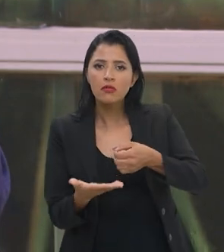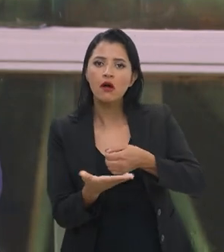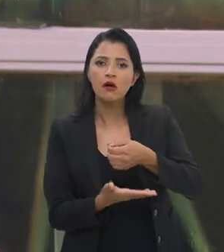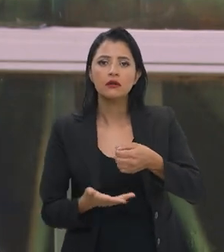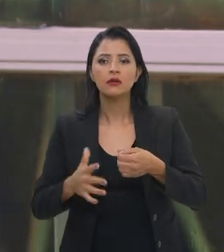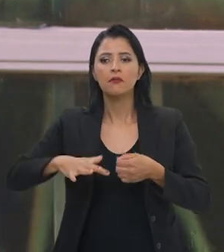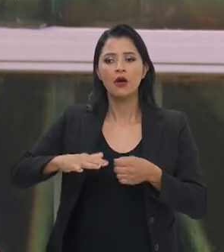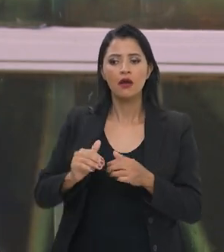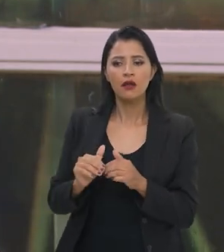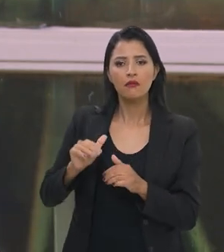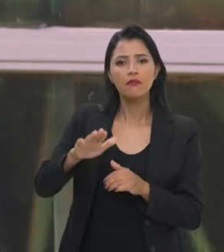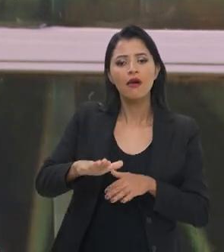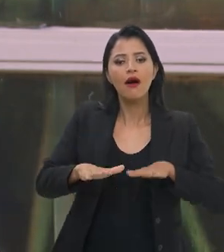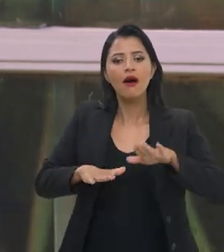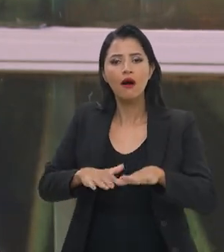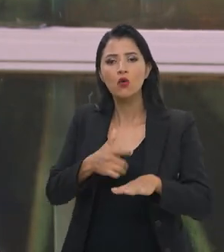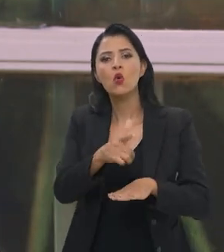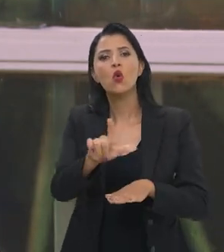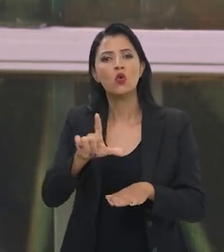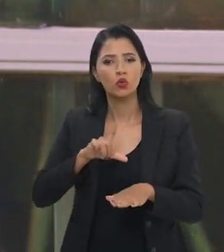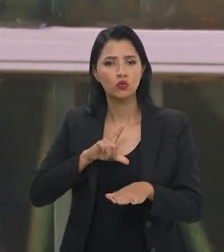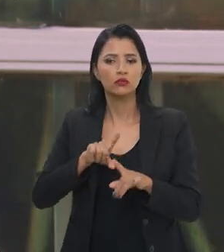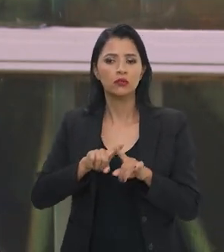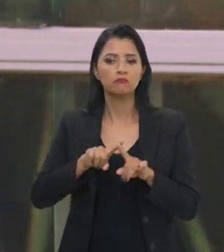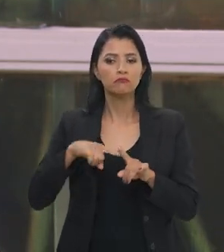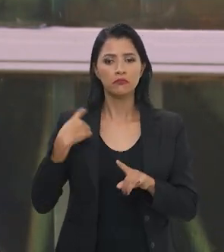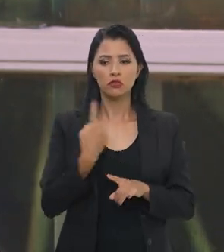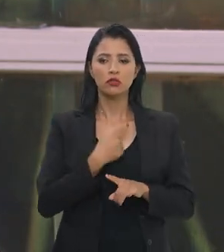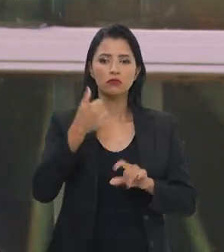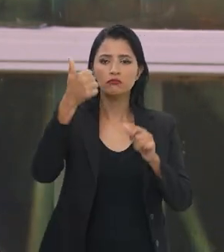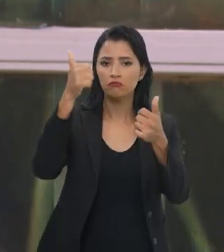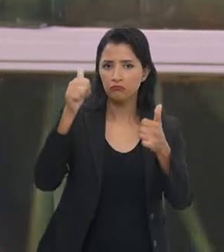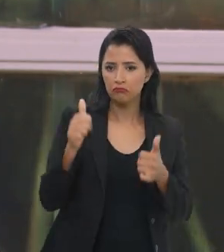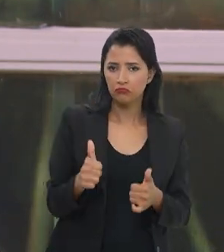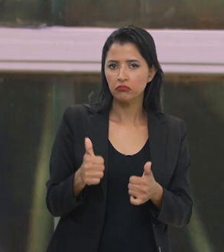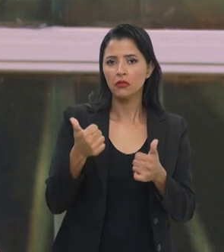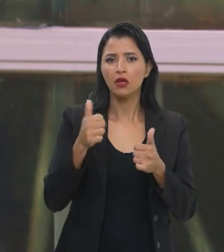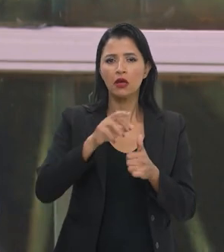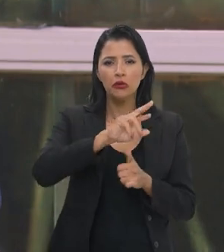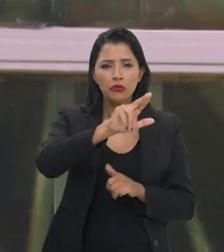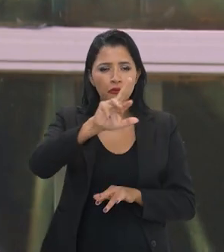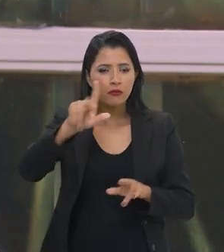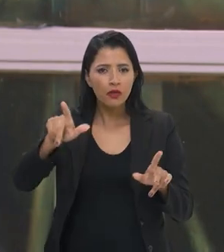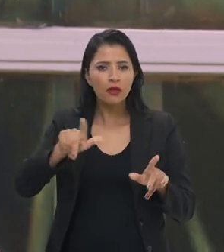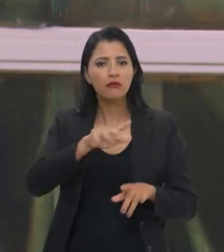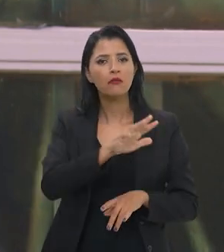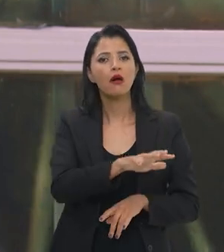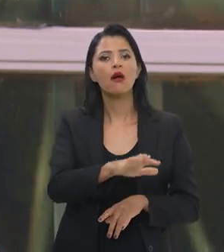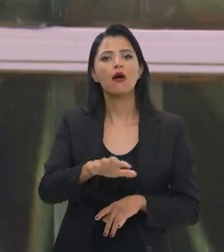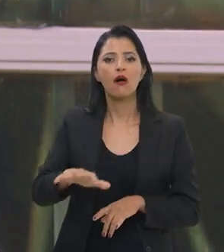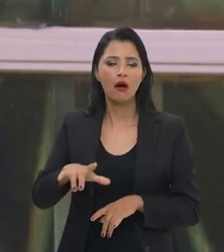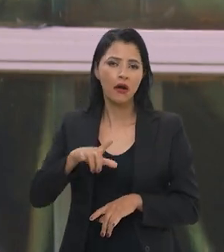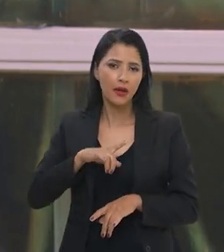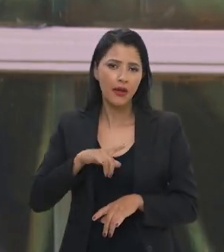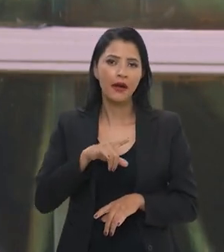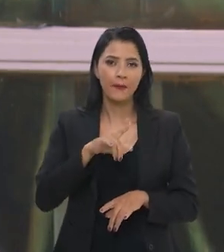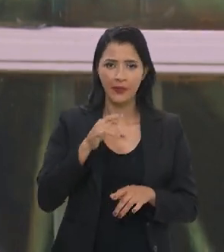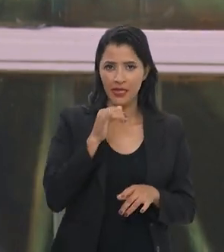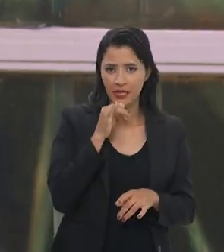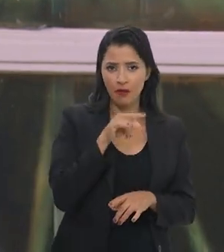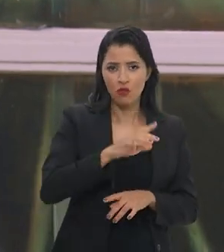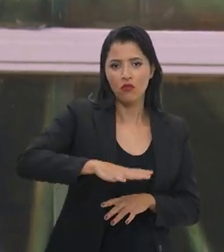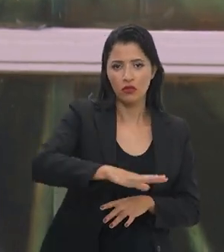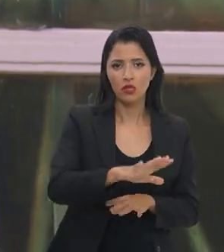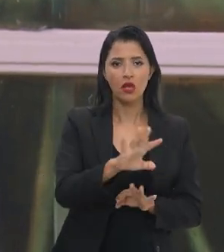alicerce para o espaço seguinte então se a gente examinar nas mais diferentes áreas na área